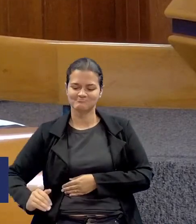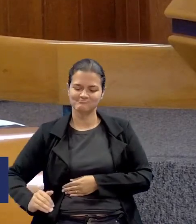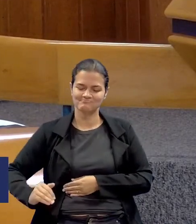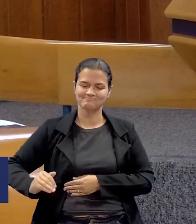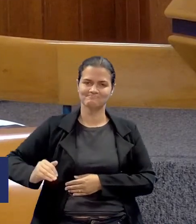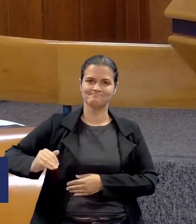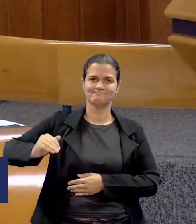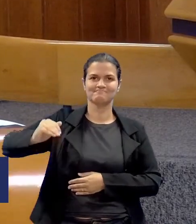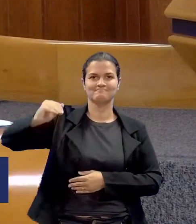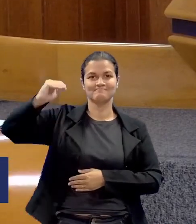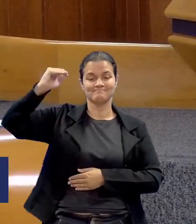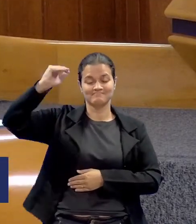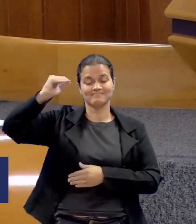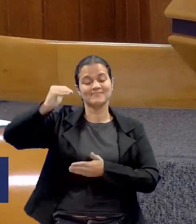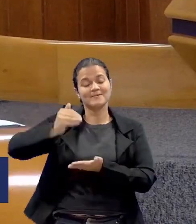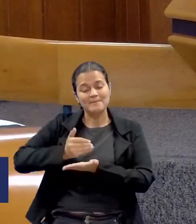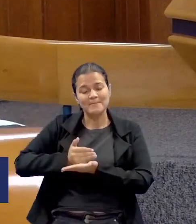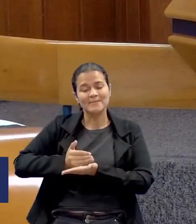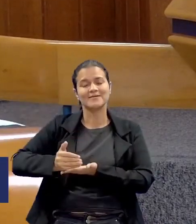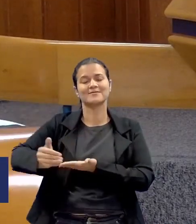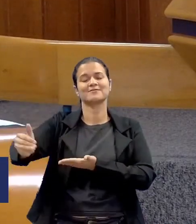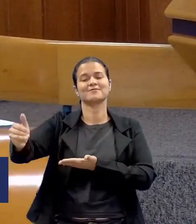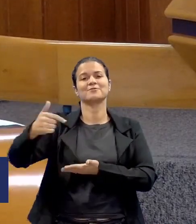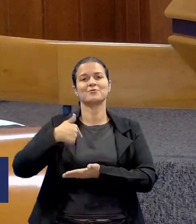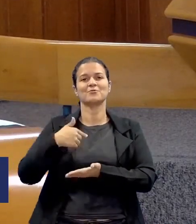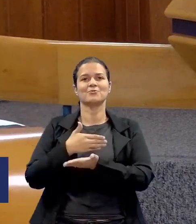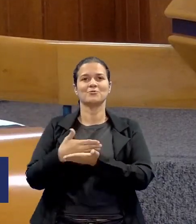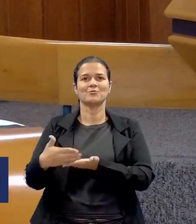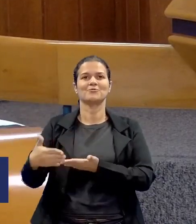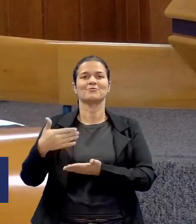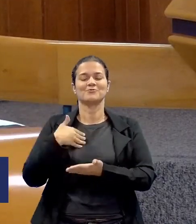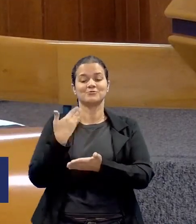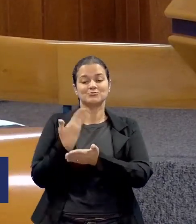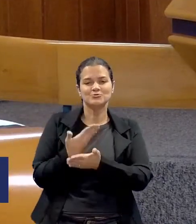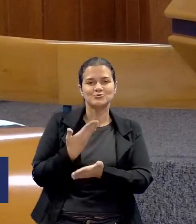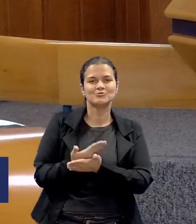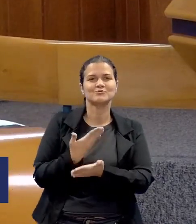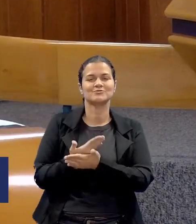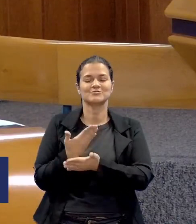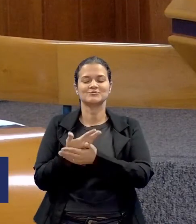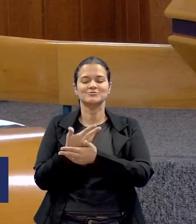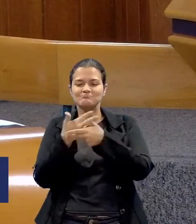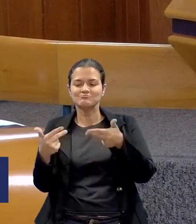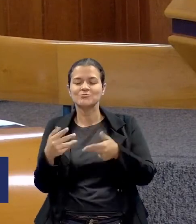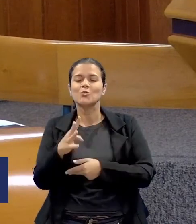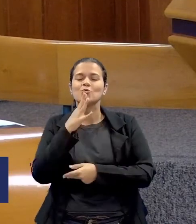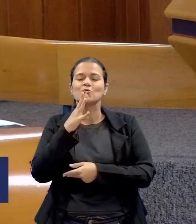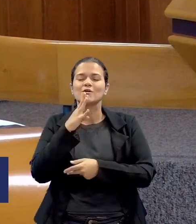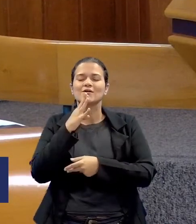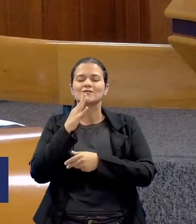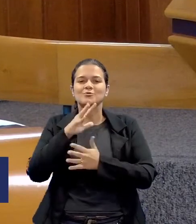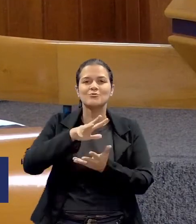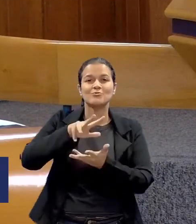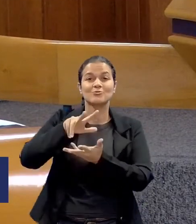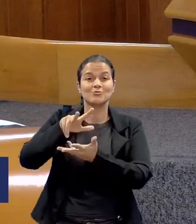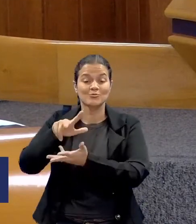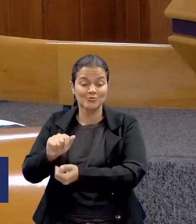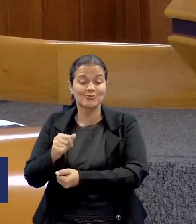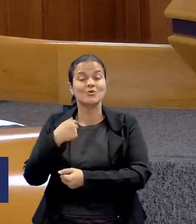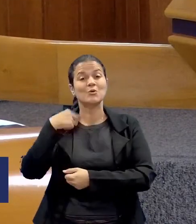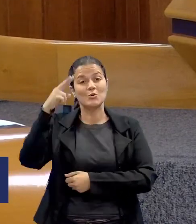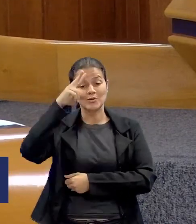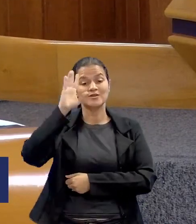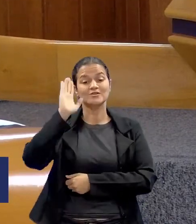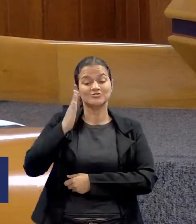é daí que eu parti, a partir das escolas salesianas, para conhecer o mundo. E eu lembro que eu cresci